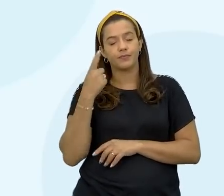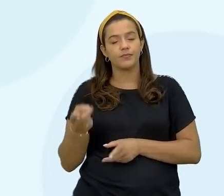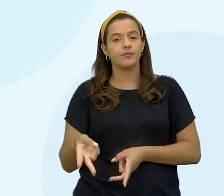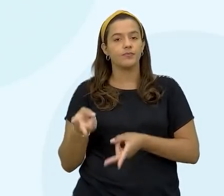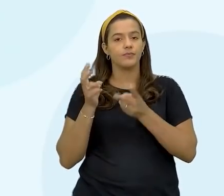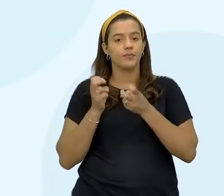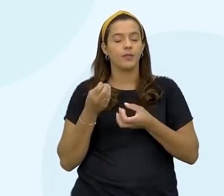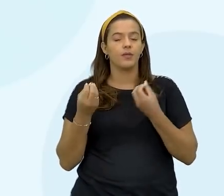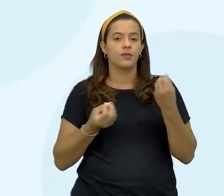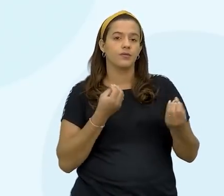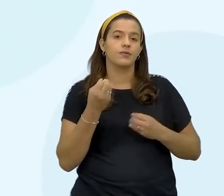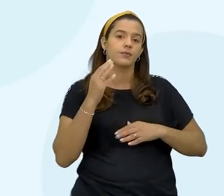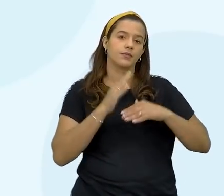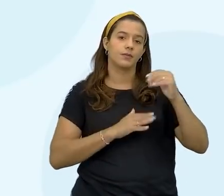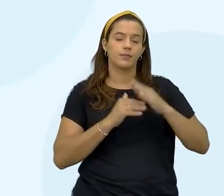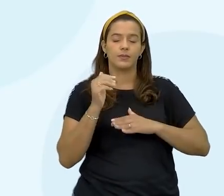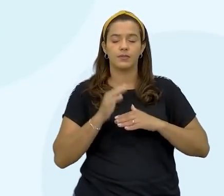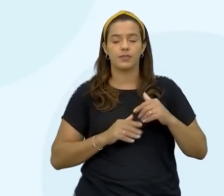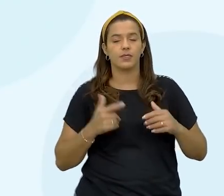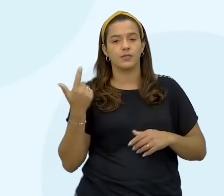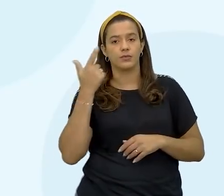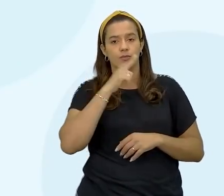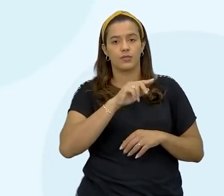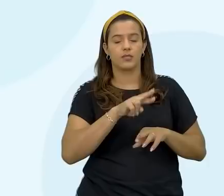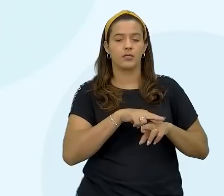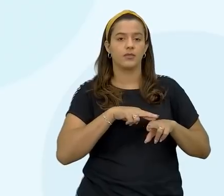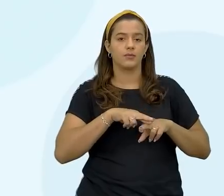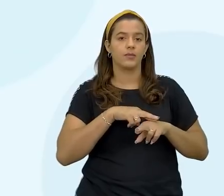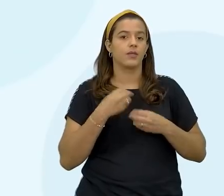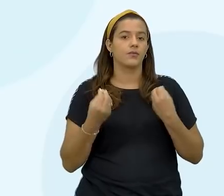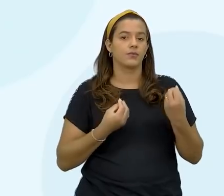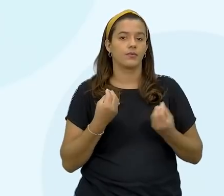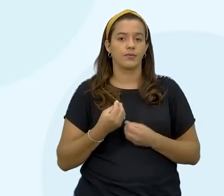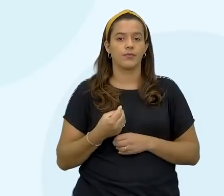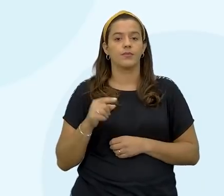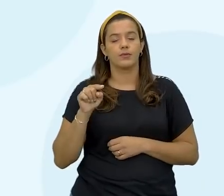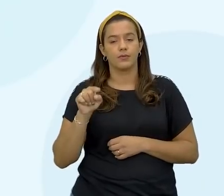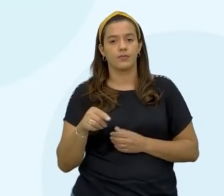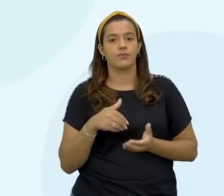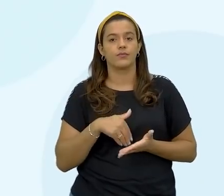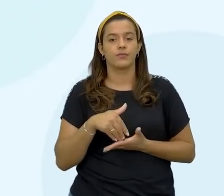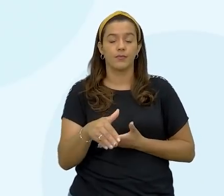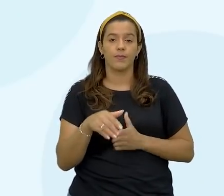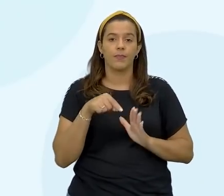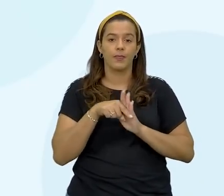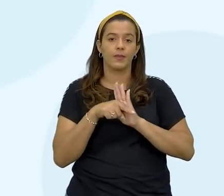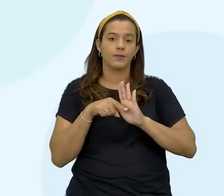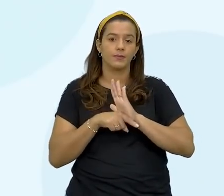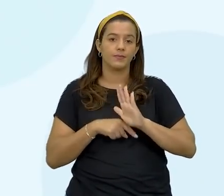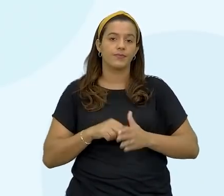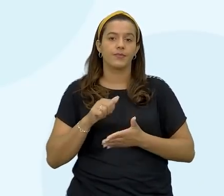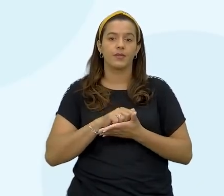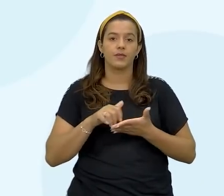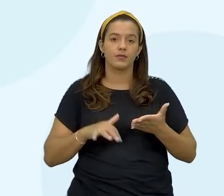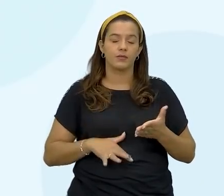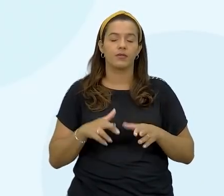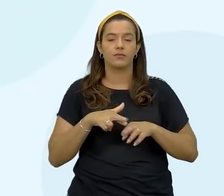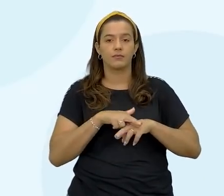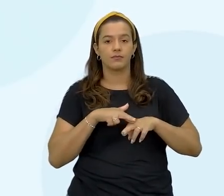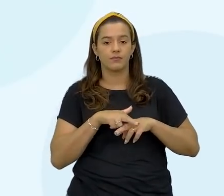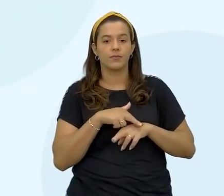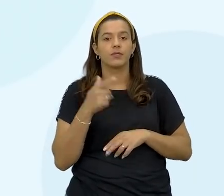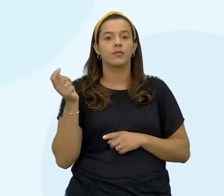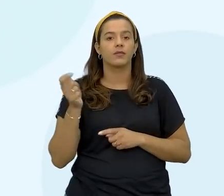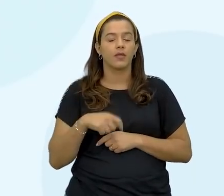essas habilidades estão sendo recuperadas. Então, você entra com uma avaliação diagnóstica, as atividades para recuperar, e você